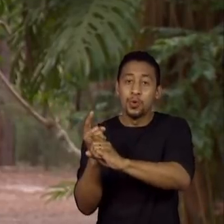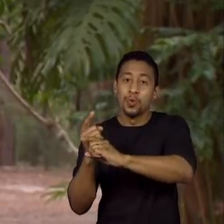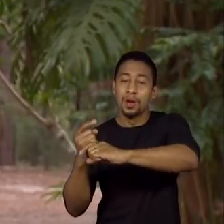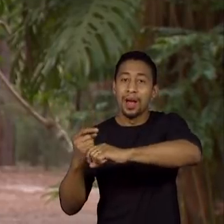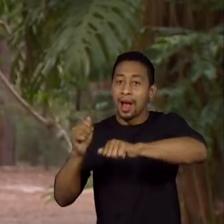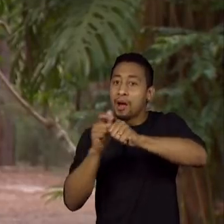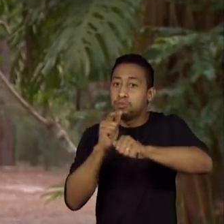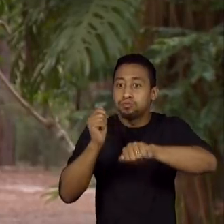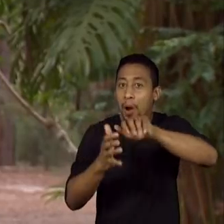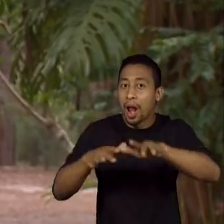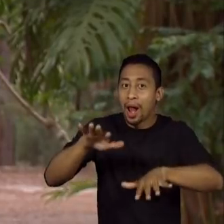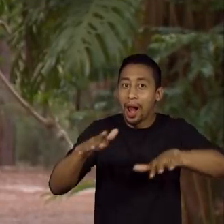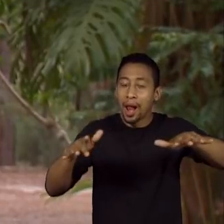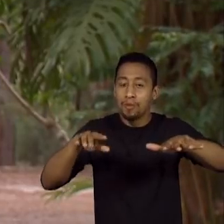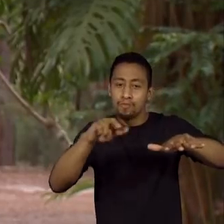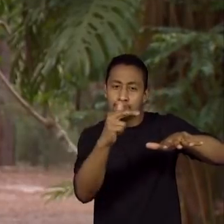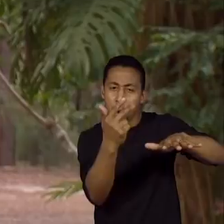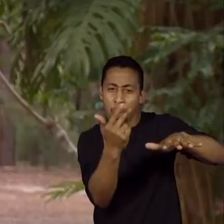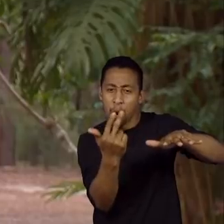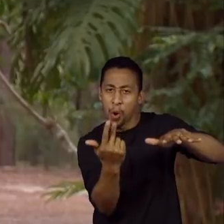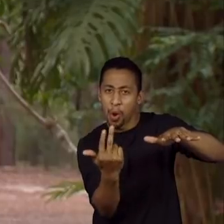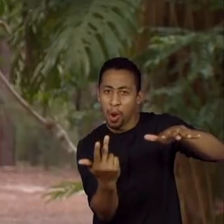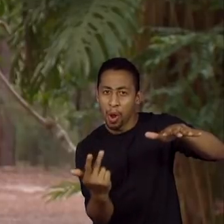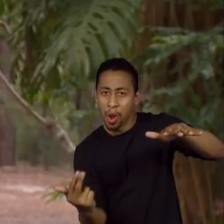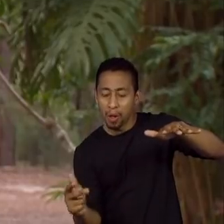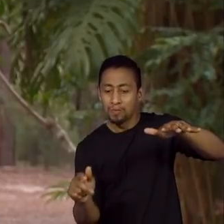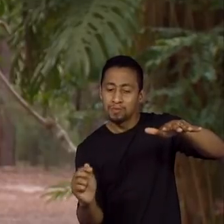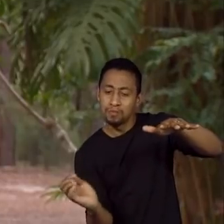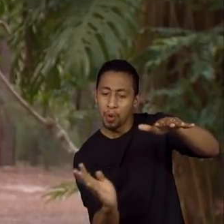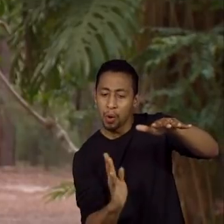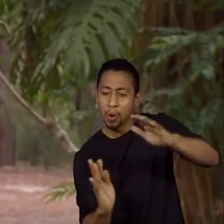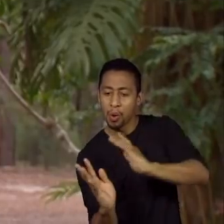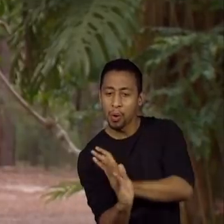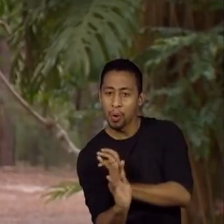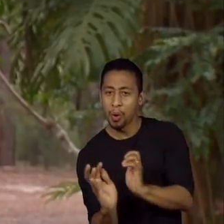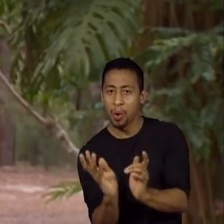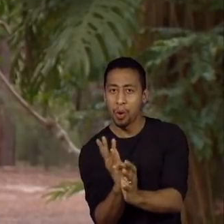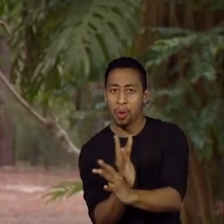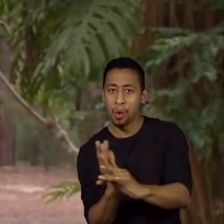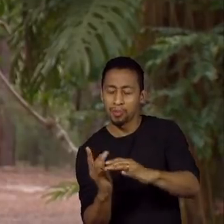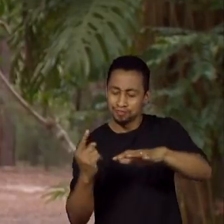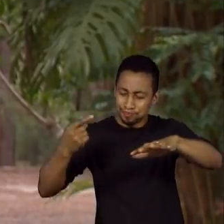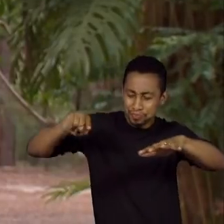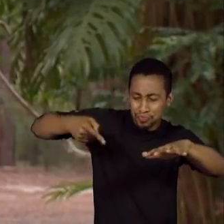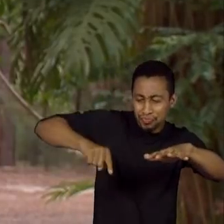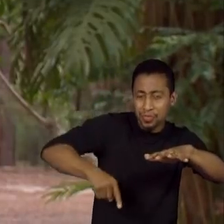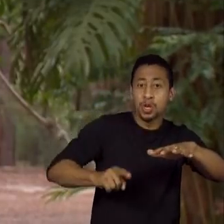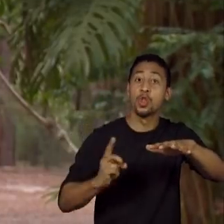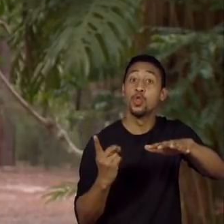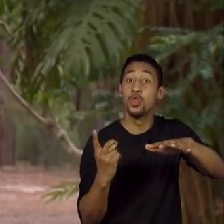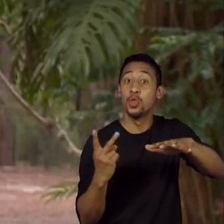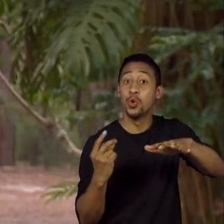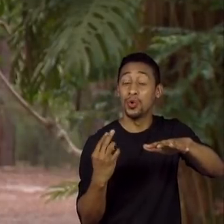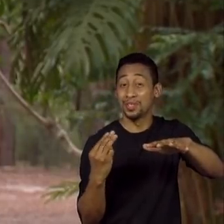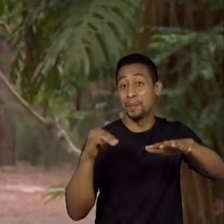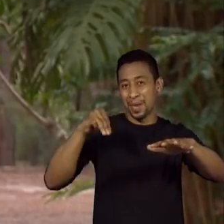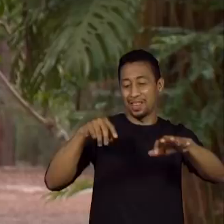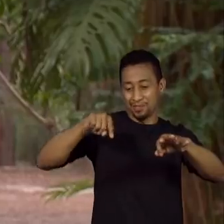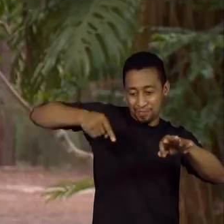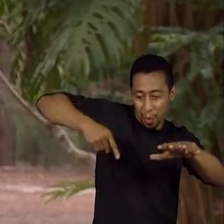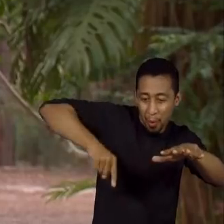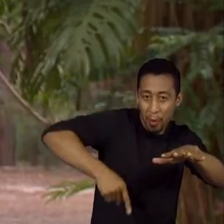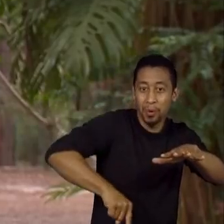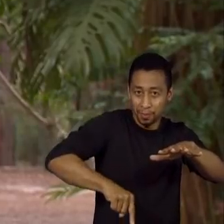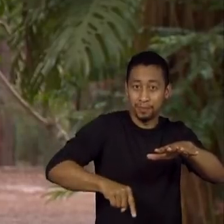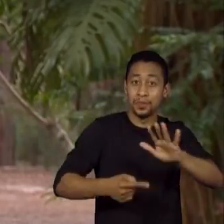um recife de coral a 12 metros de profundidade. É o primeiro registro desse berçário da vida marinha mais ao